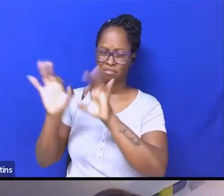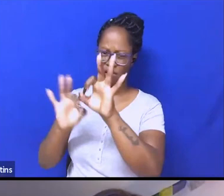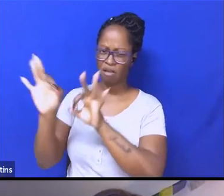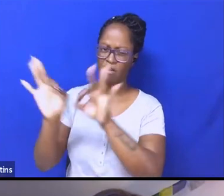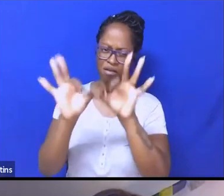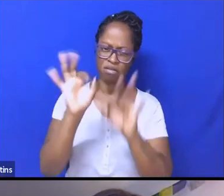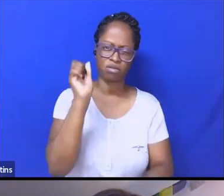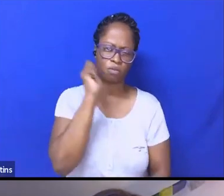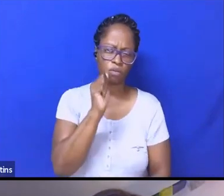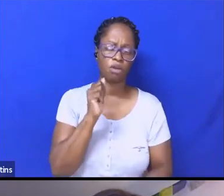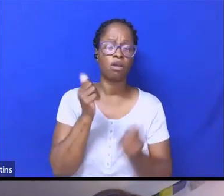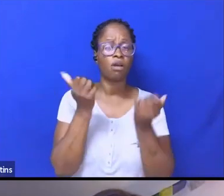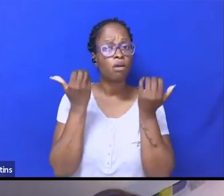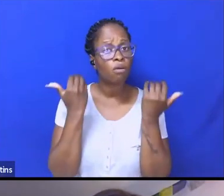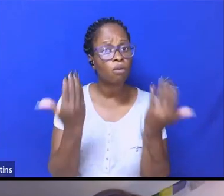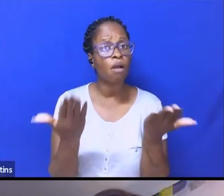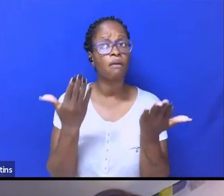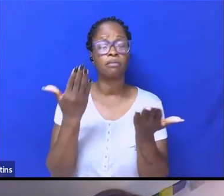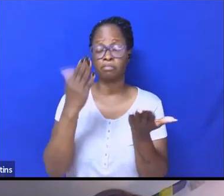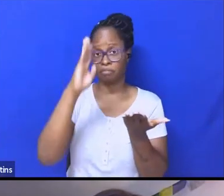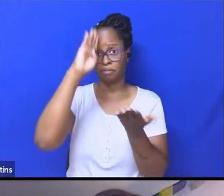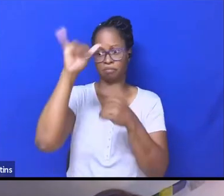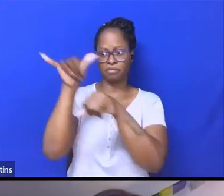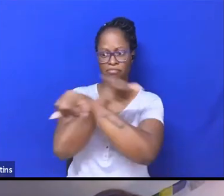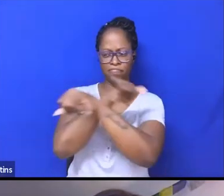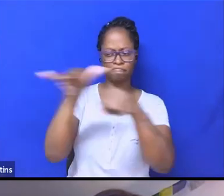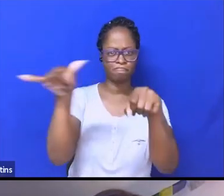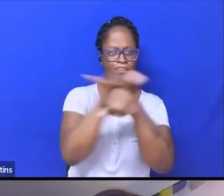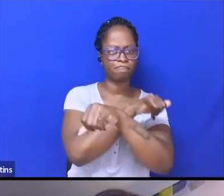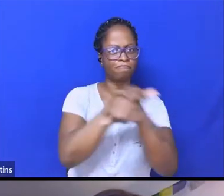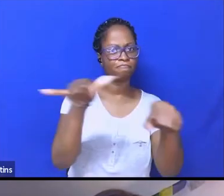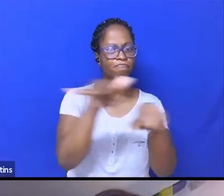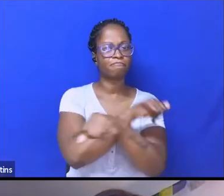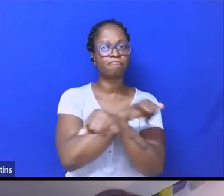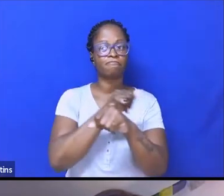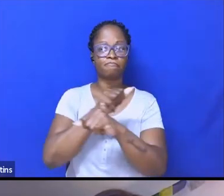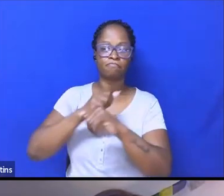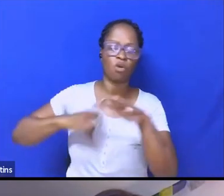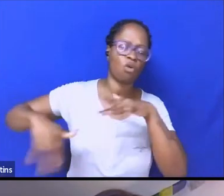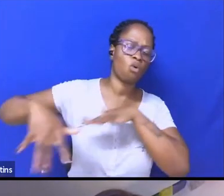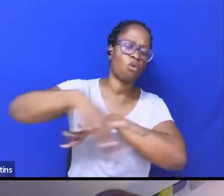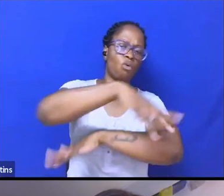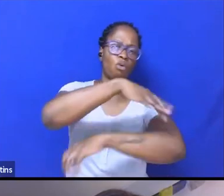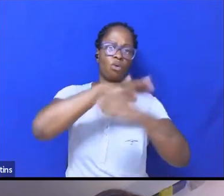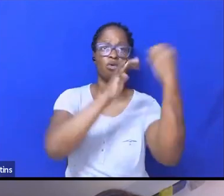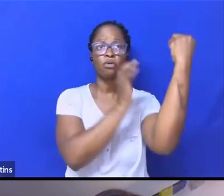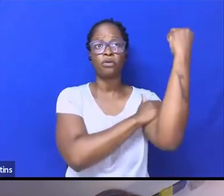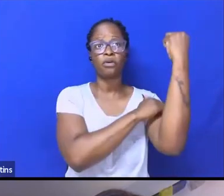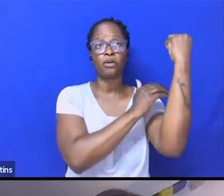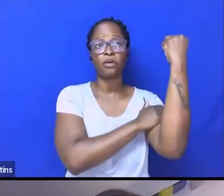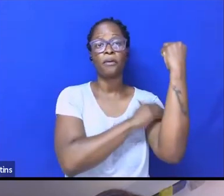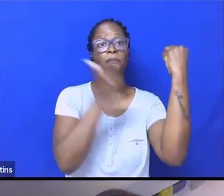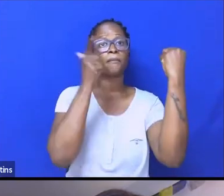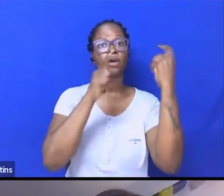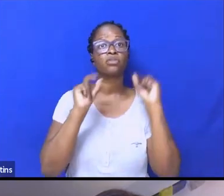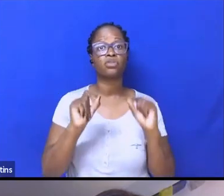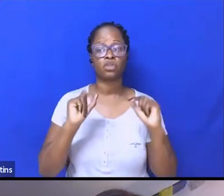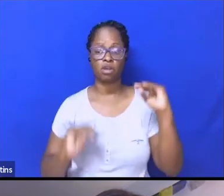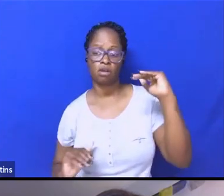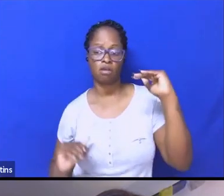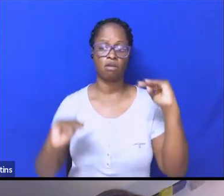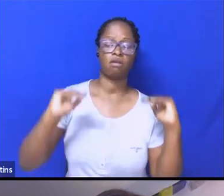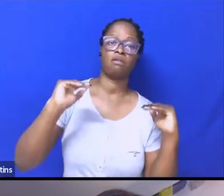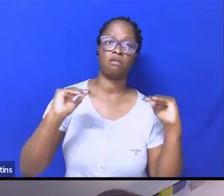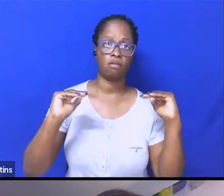quais foram as principais estratégias utilizadas principalmente pelos movimentos feministas para institucionalizar a paridade de gênero